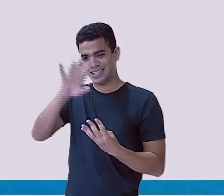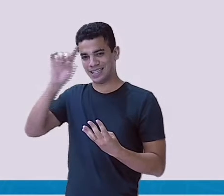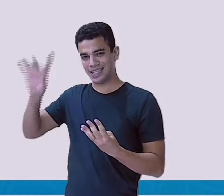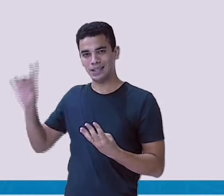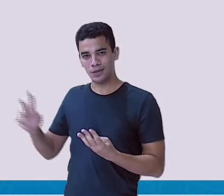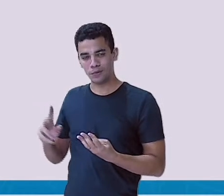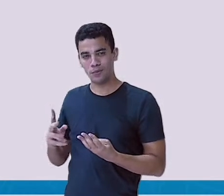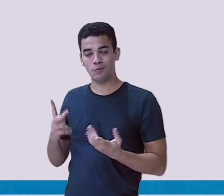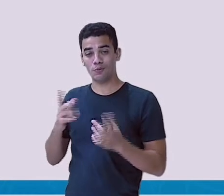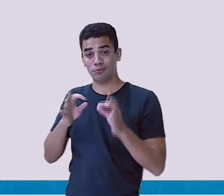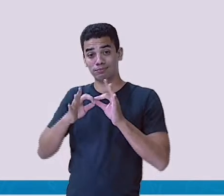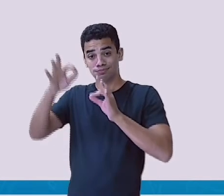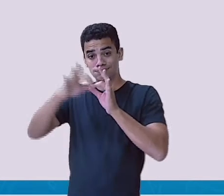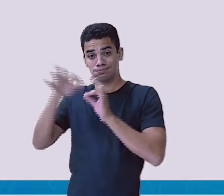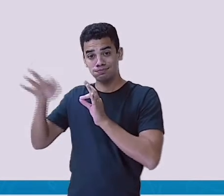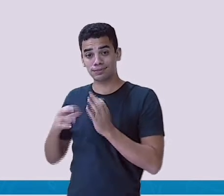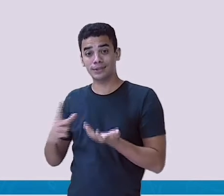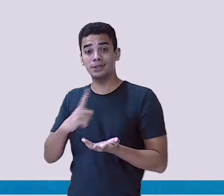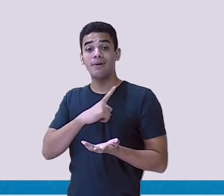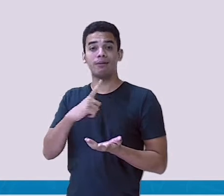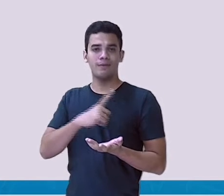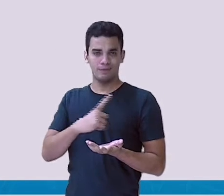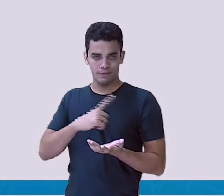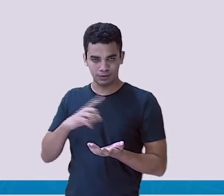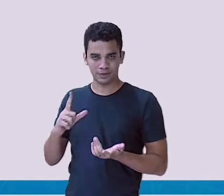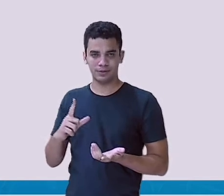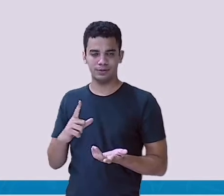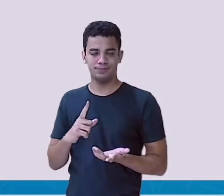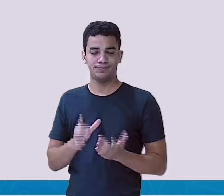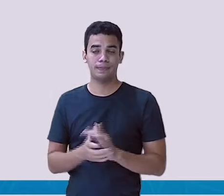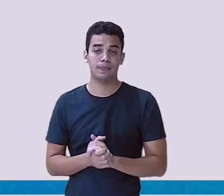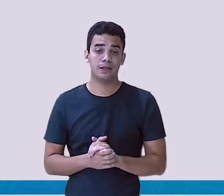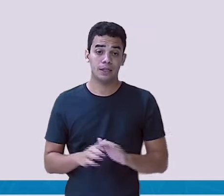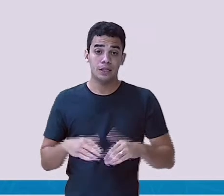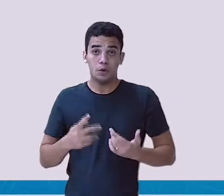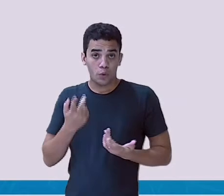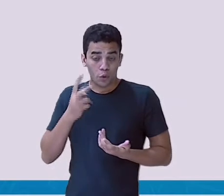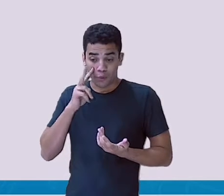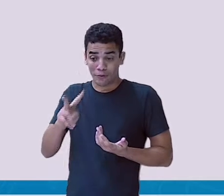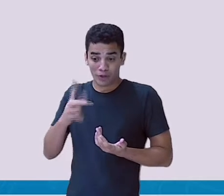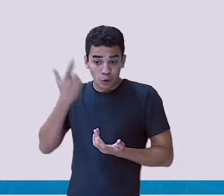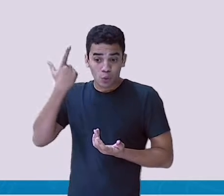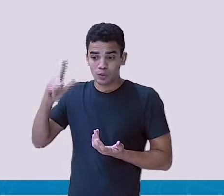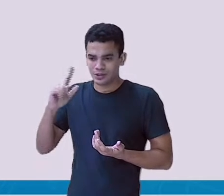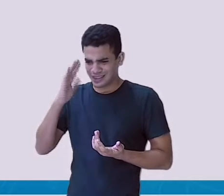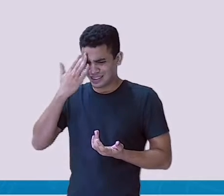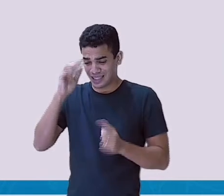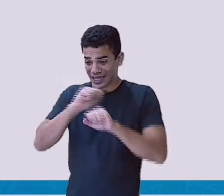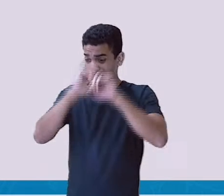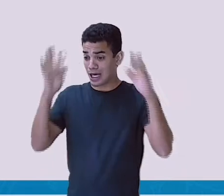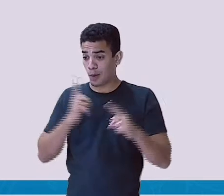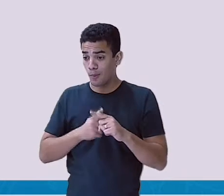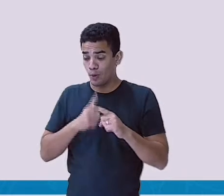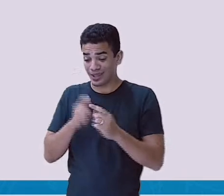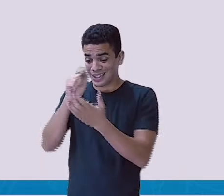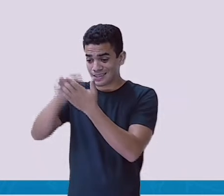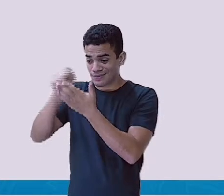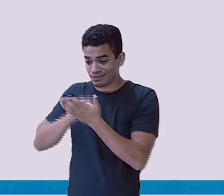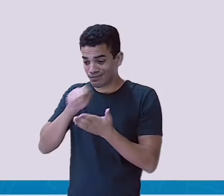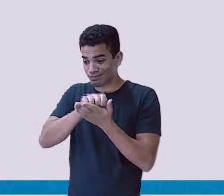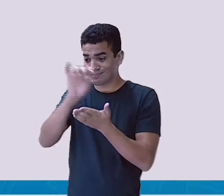É fácil verificar porque eu tenho aqui escrito a medida dos lados. Já este aqui, nós observamos